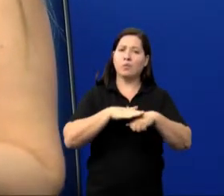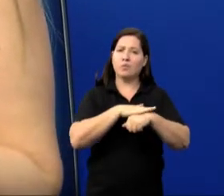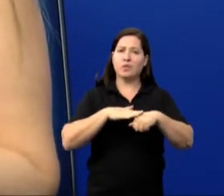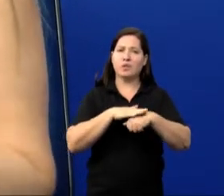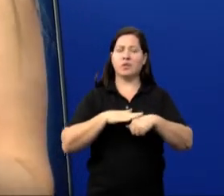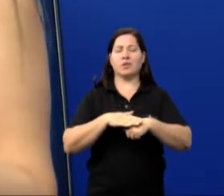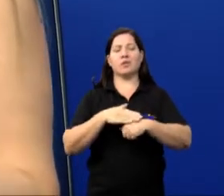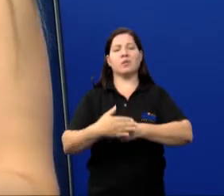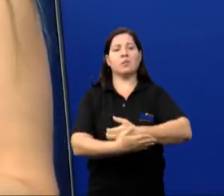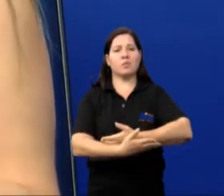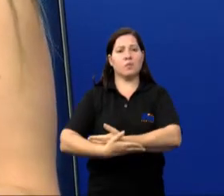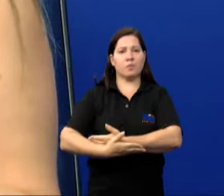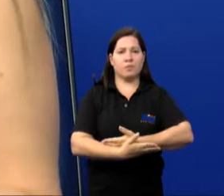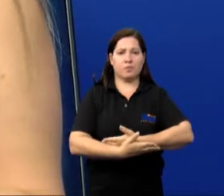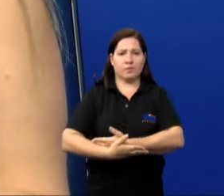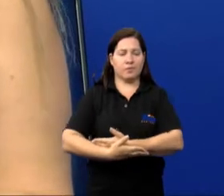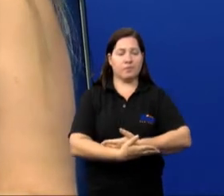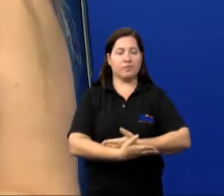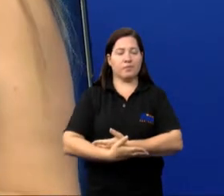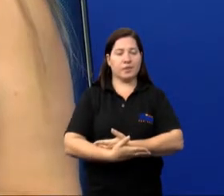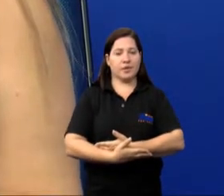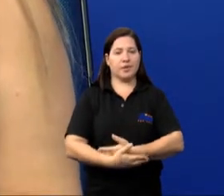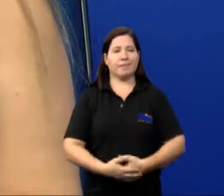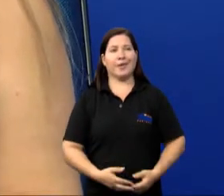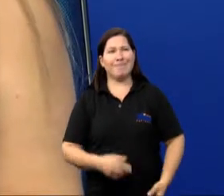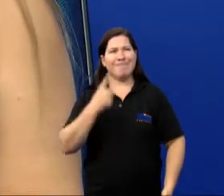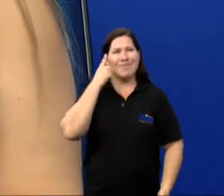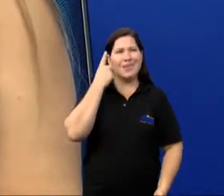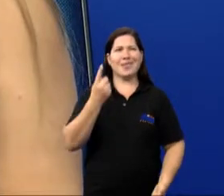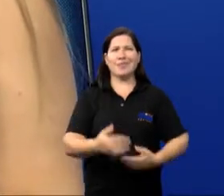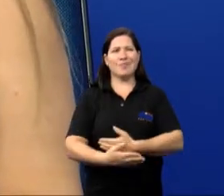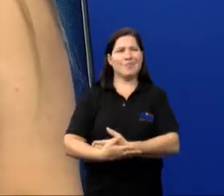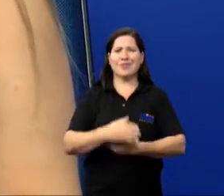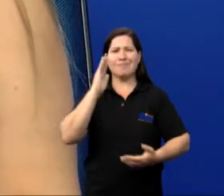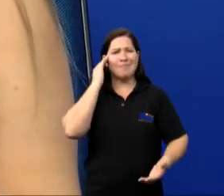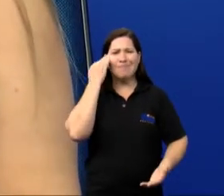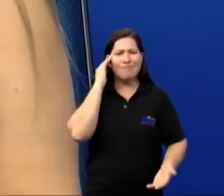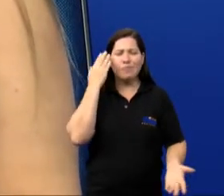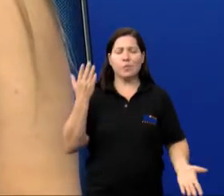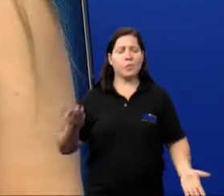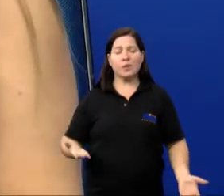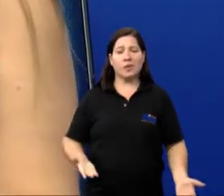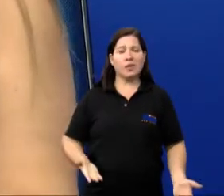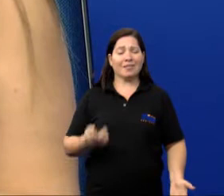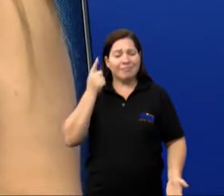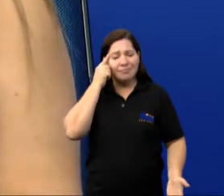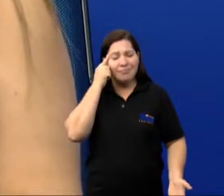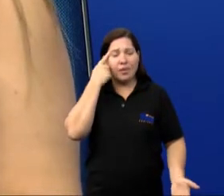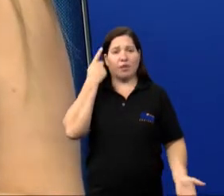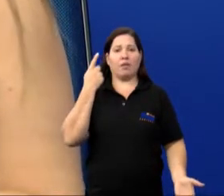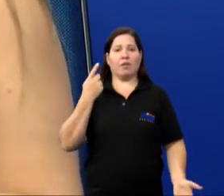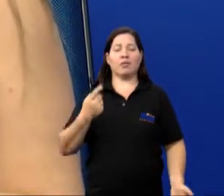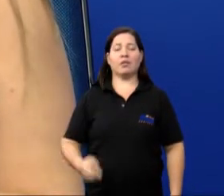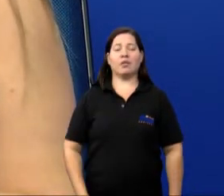né, historicamente, né, de que o bebê não entende, não compreende. Realmente ele pode não compreender os conceitos